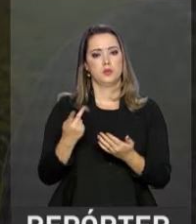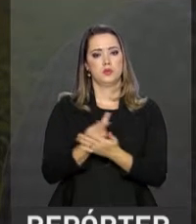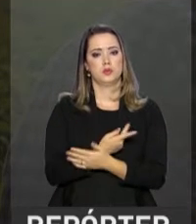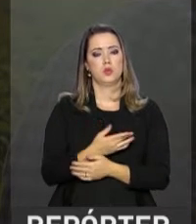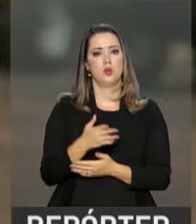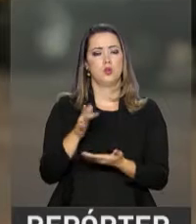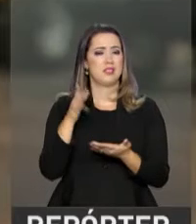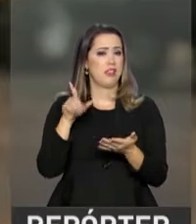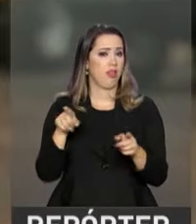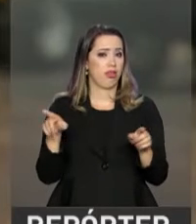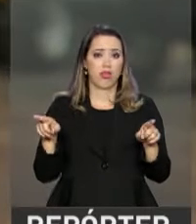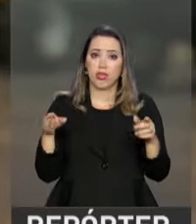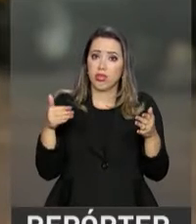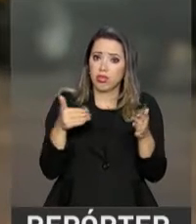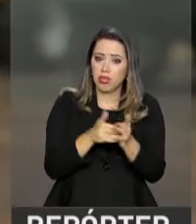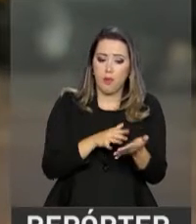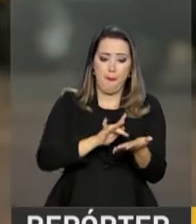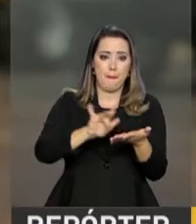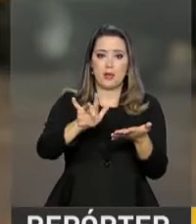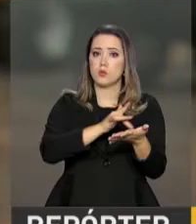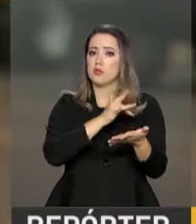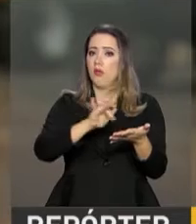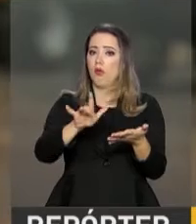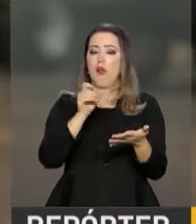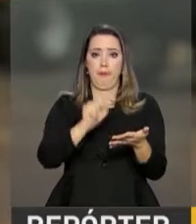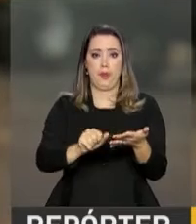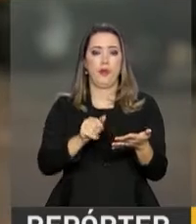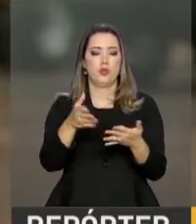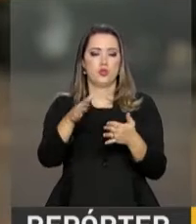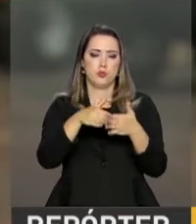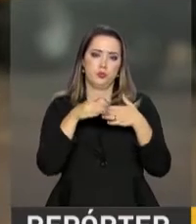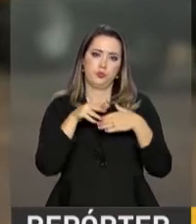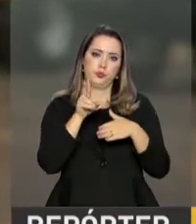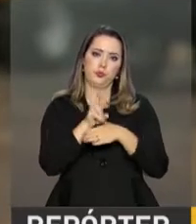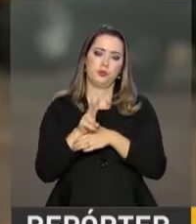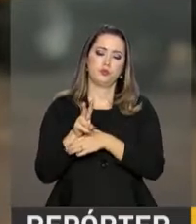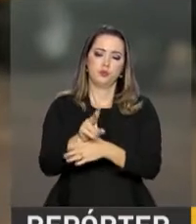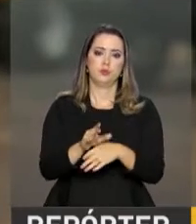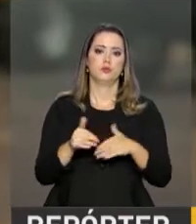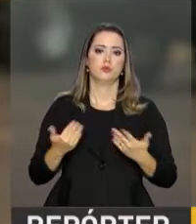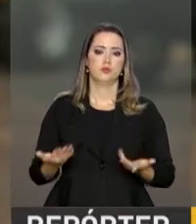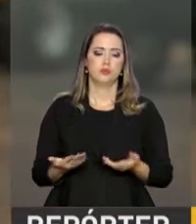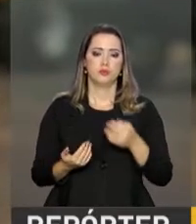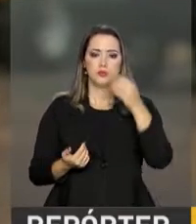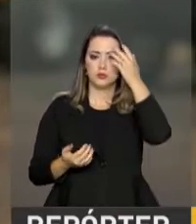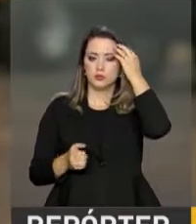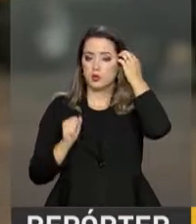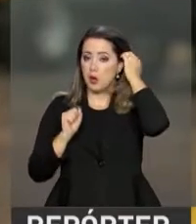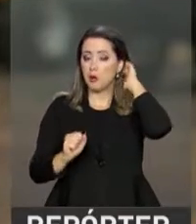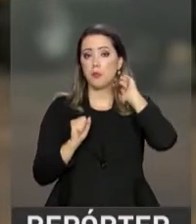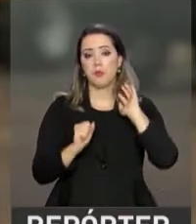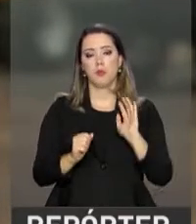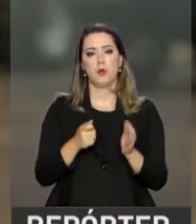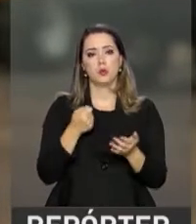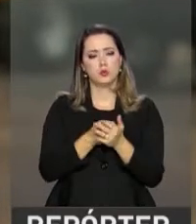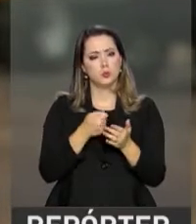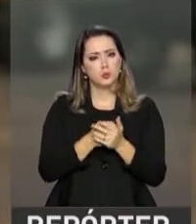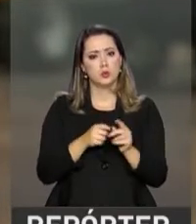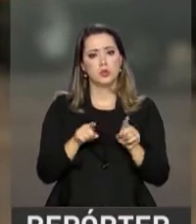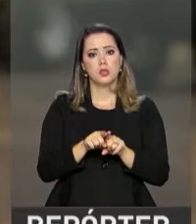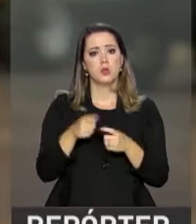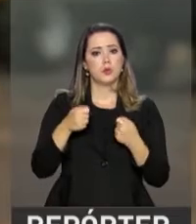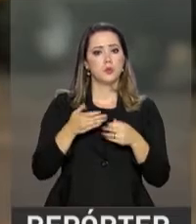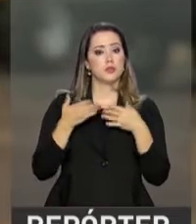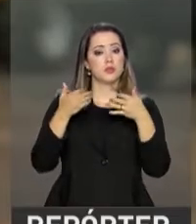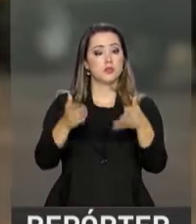pelo celular. Através do app do Banco do Brasil, ele pode fazer a contratação do seu custeio sem necessariamente ir